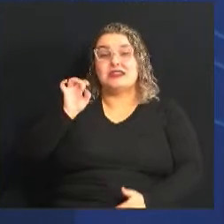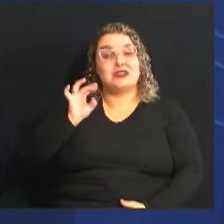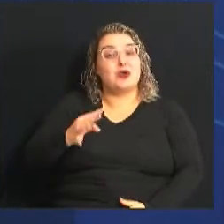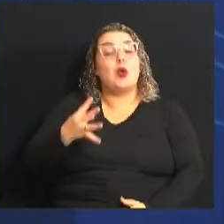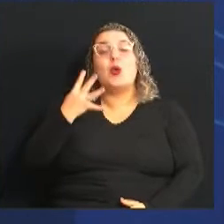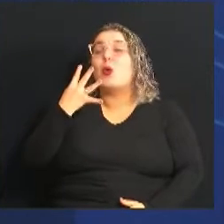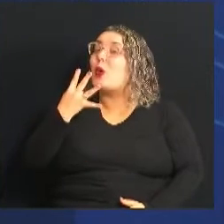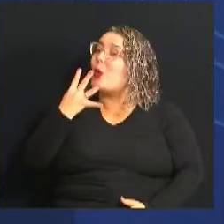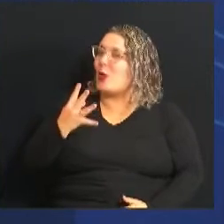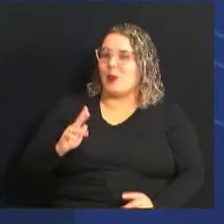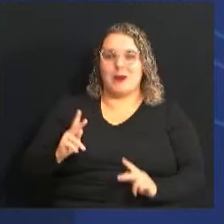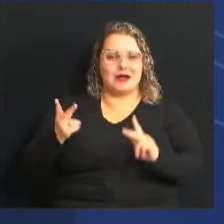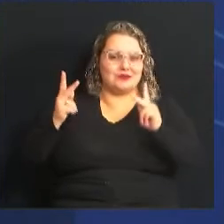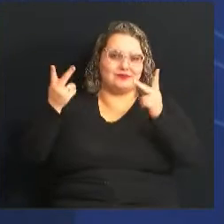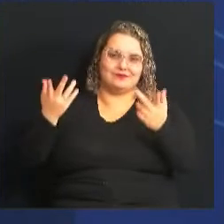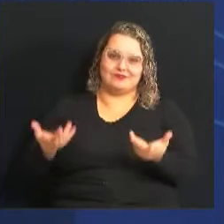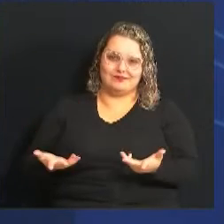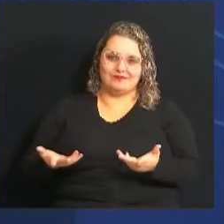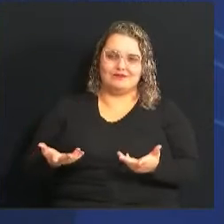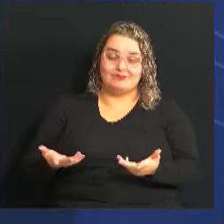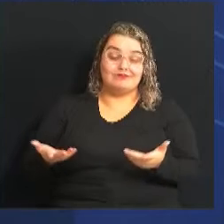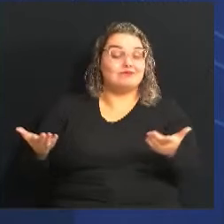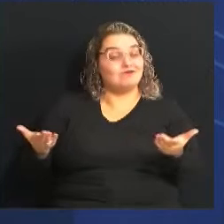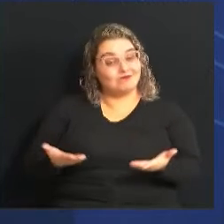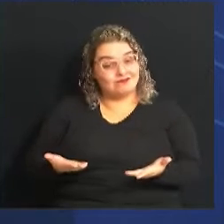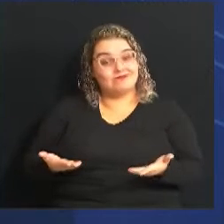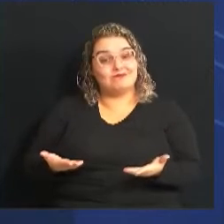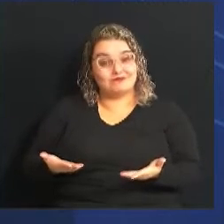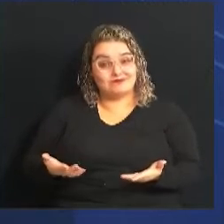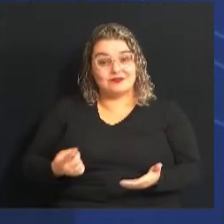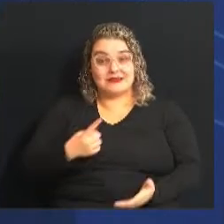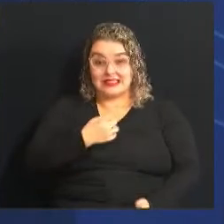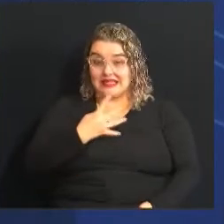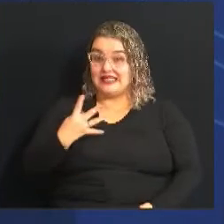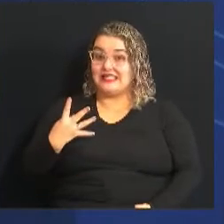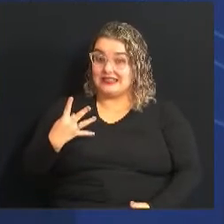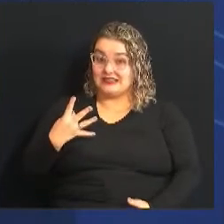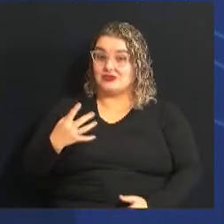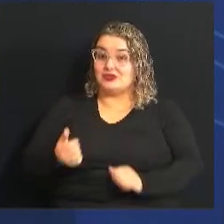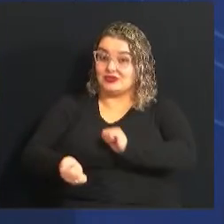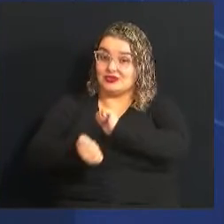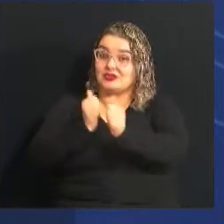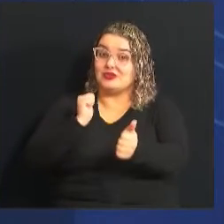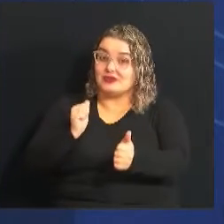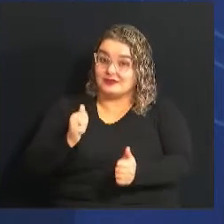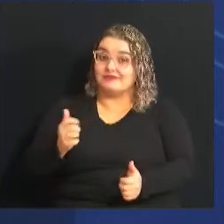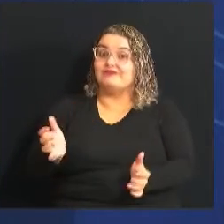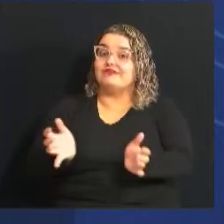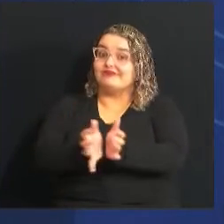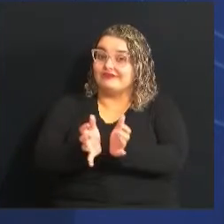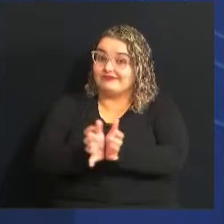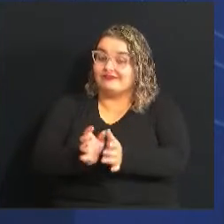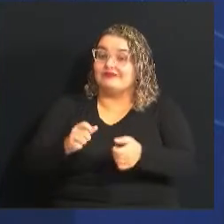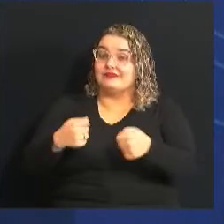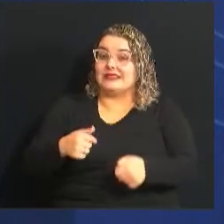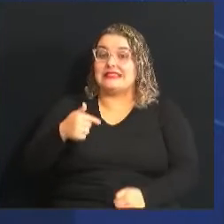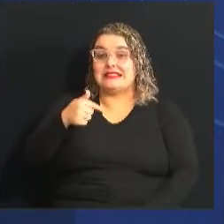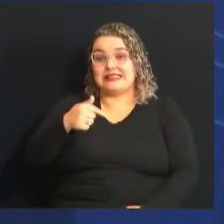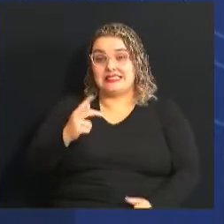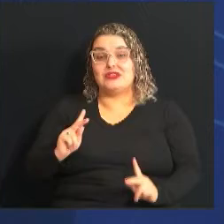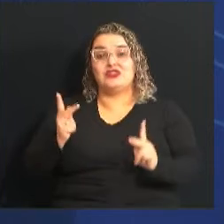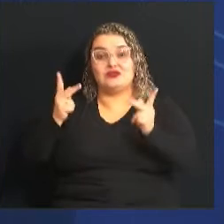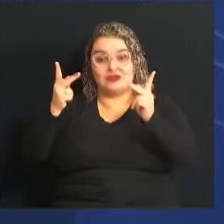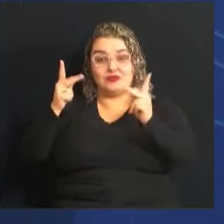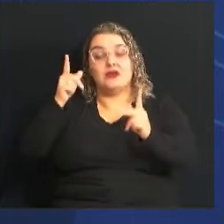4 vitórias. E a partir de agora restam 14 rodadas e a equipe precisa aí de 7 vitórias